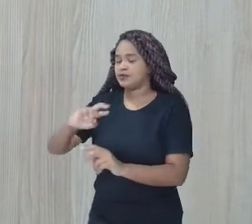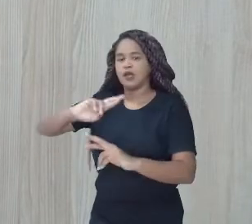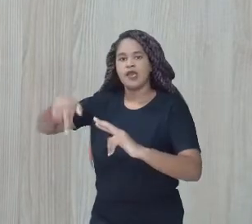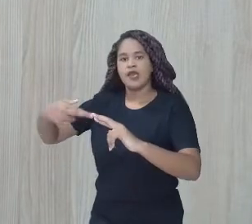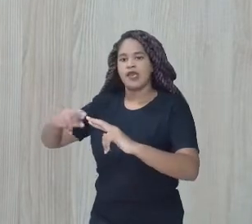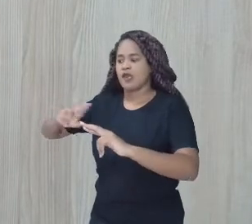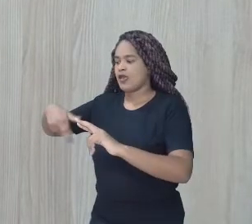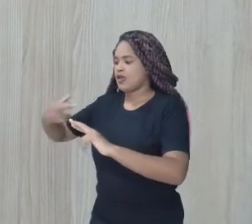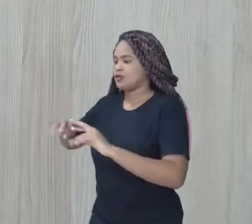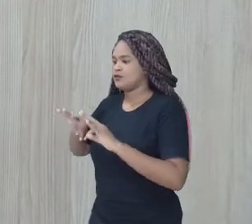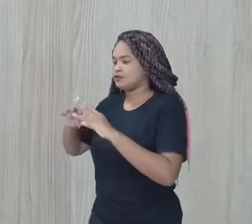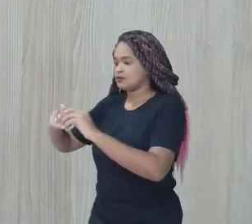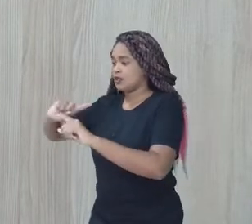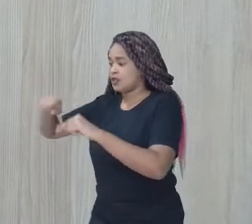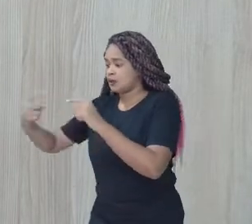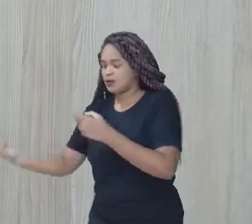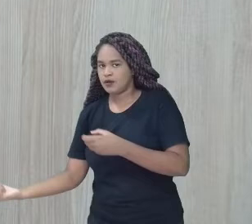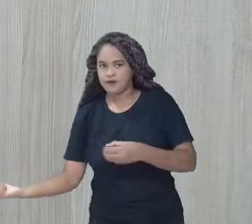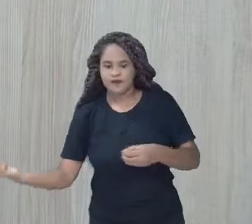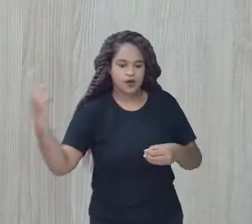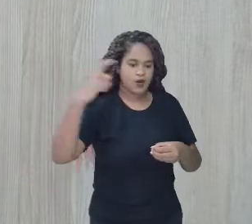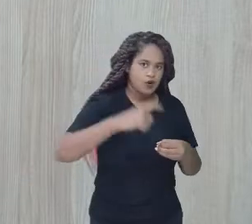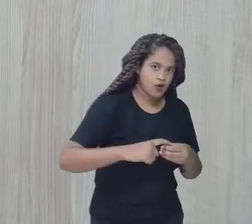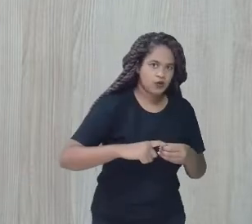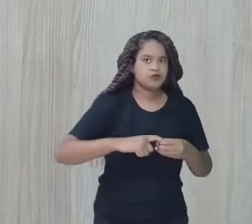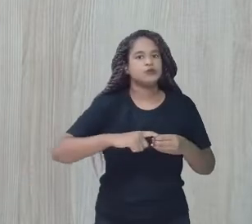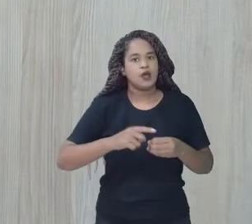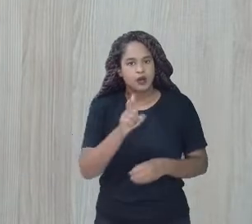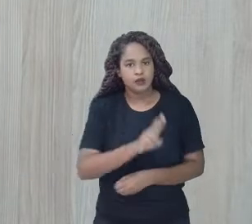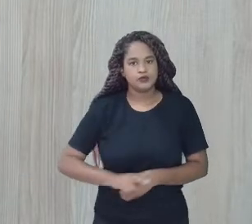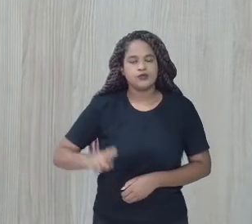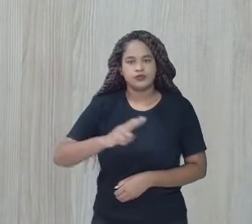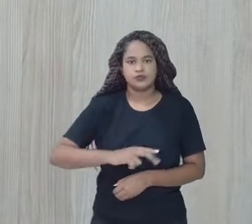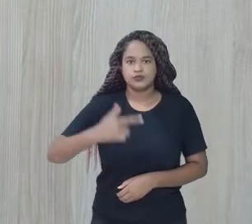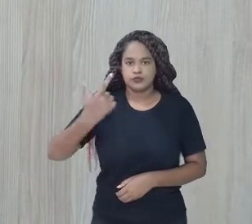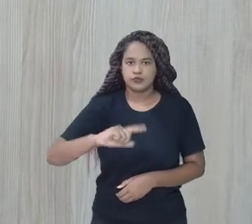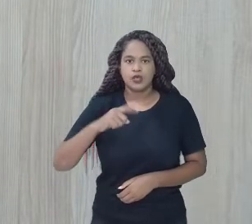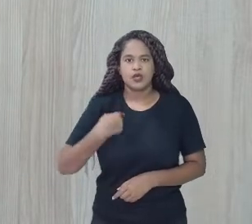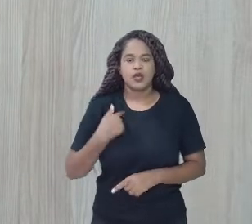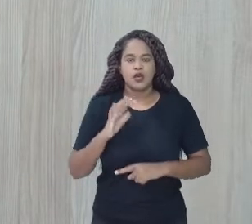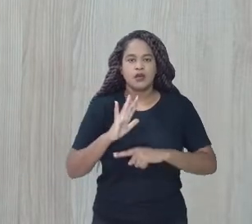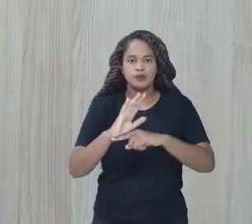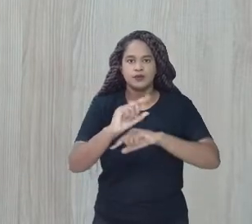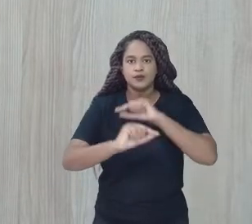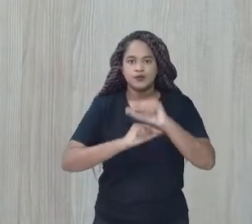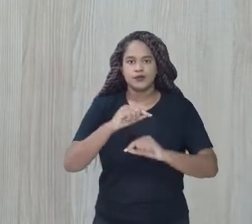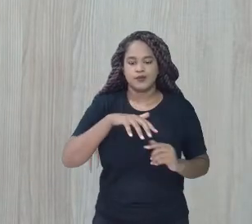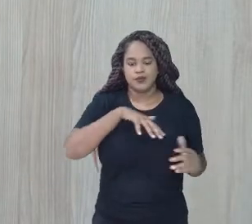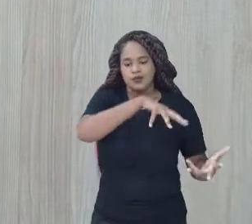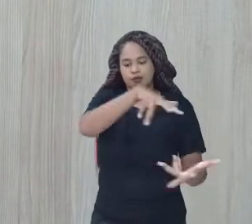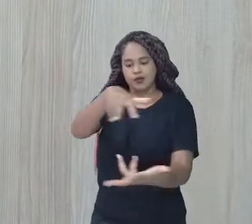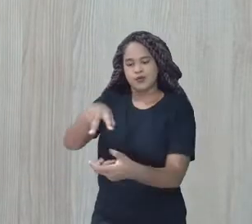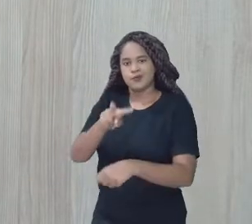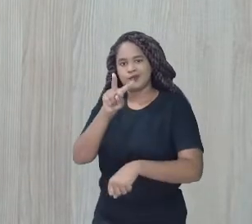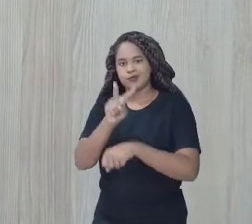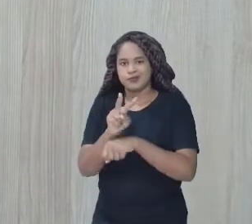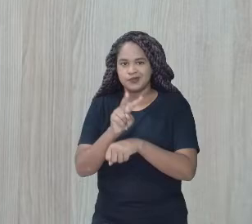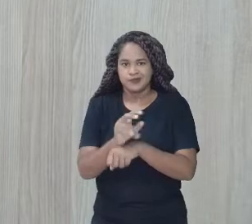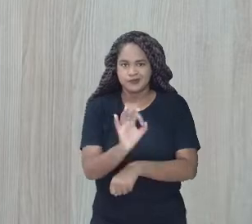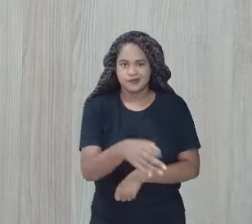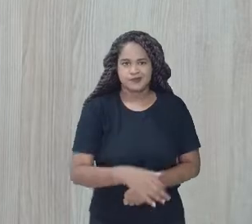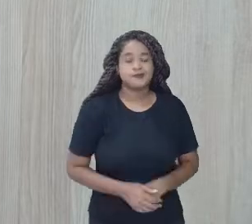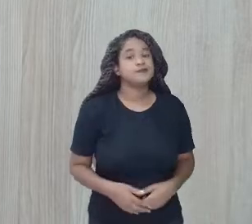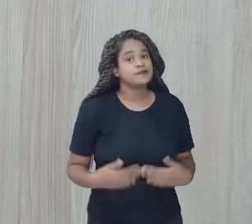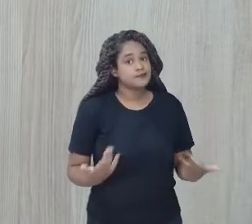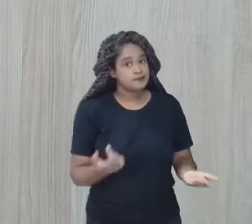reciclável e possa voltar novamente nesse ciclo, né? E a gente possa ajudar a nossa grande moradia, que é o planeta Terra.